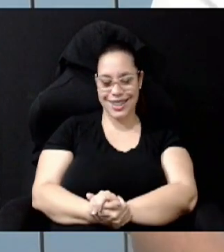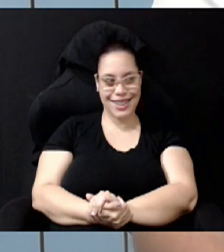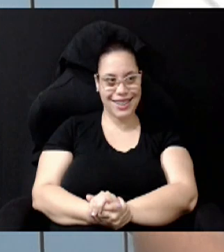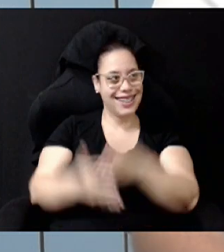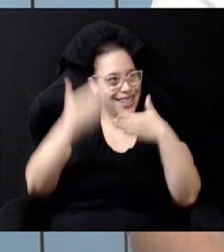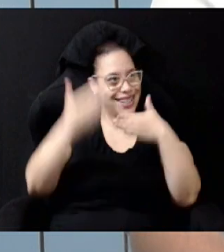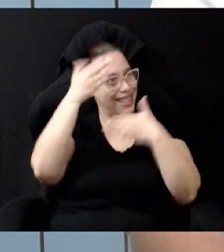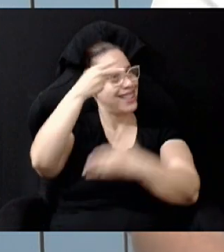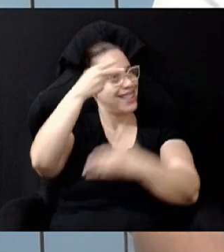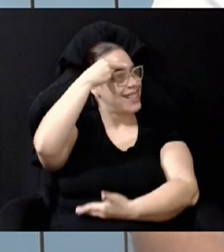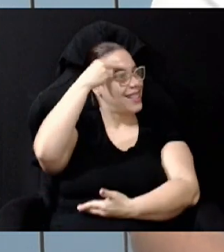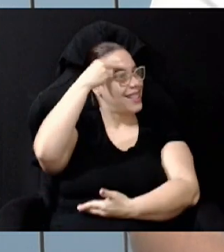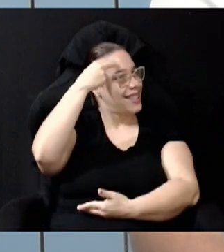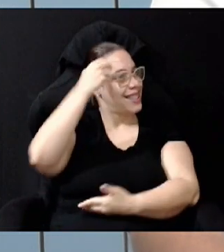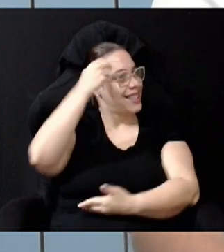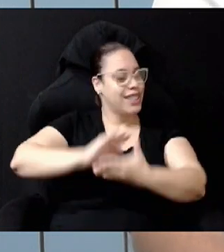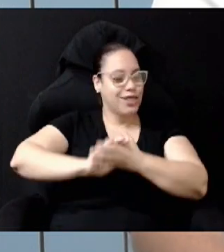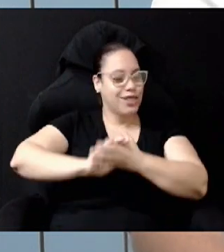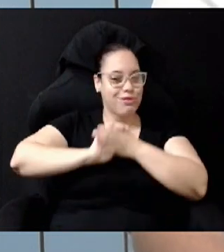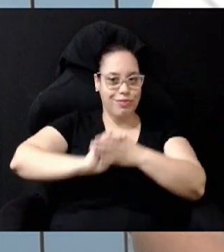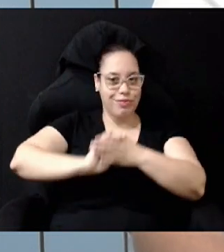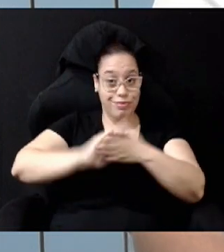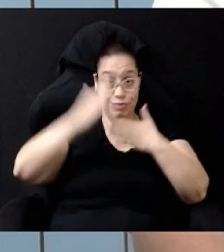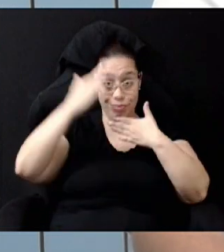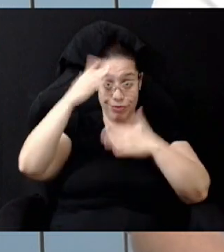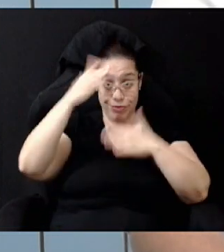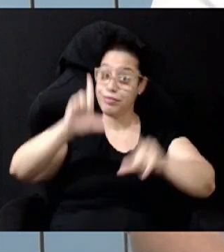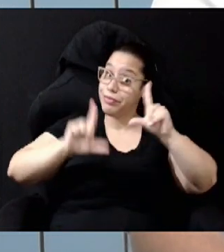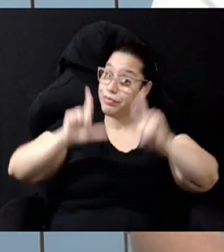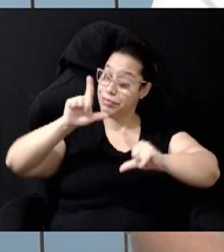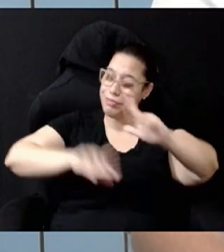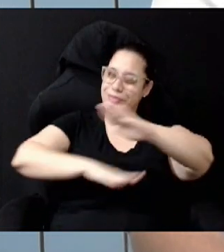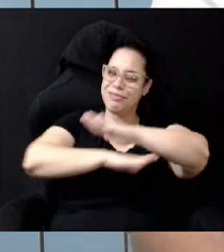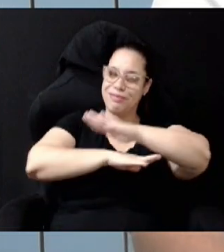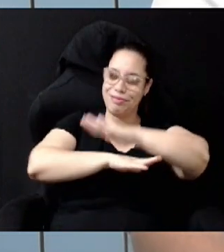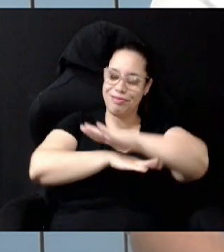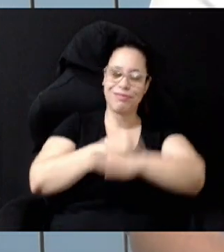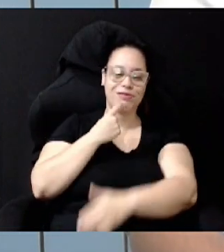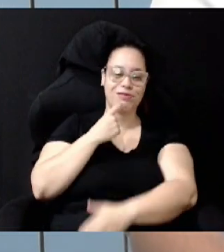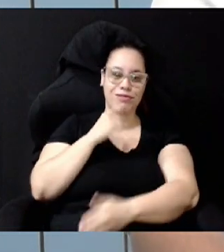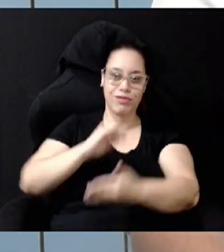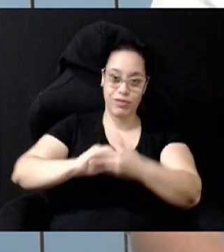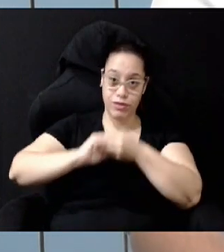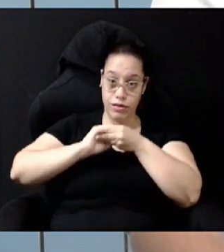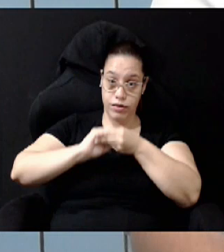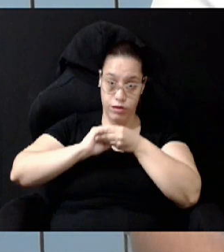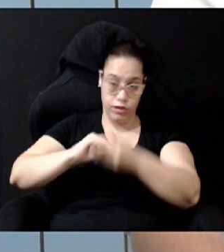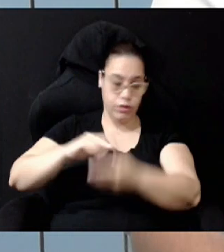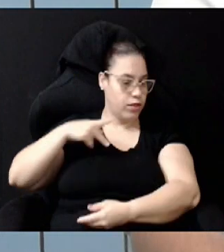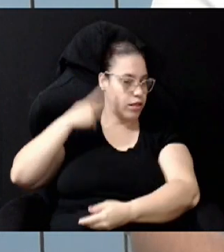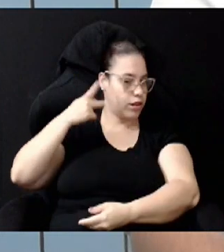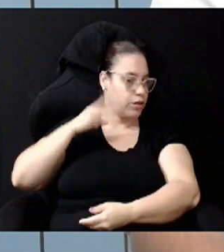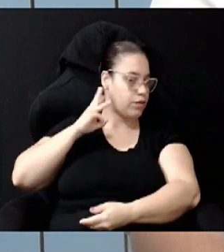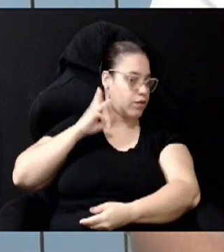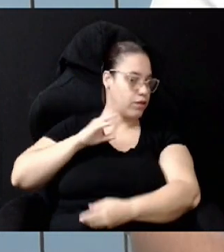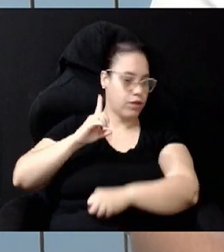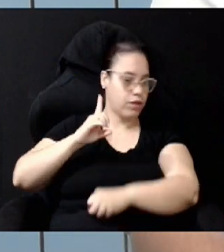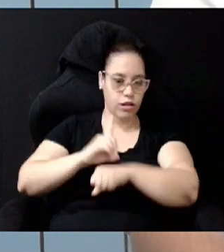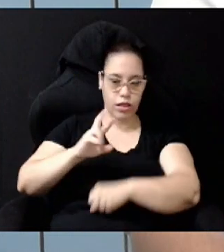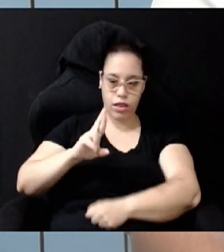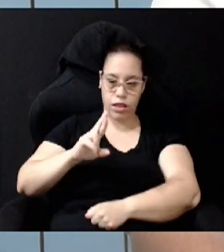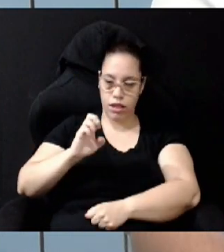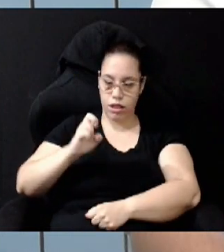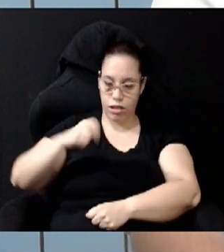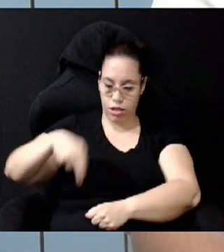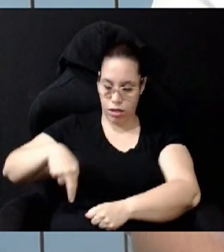Gabriel. Cumprimentar e agradecer a TV Câmara, né? Cumprimentar o vereador Cecílio, a doutora Renata, por essa prosa